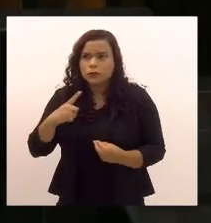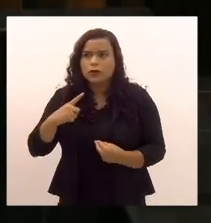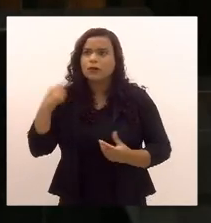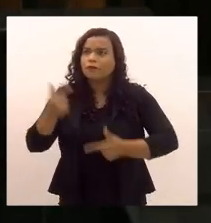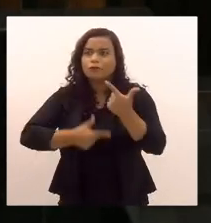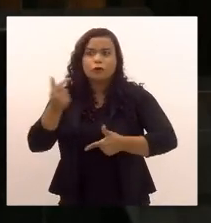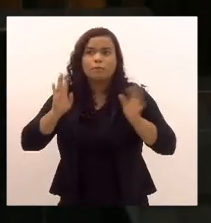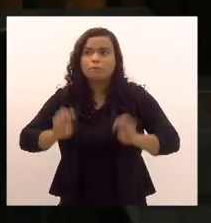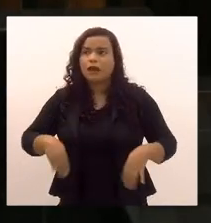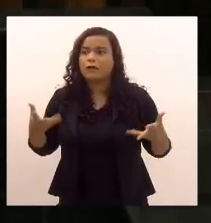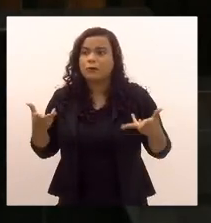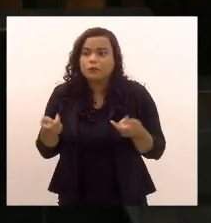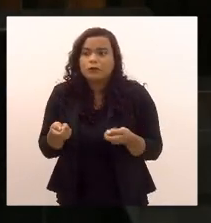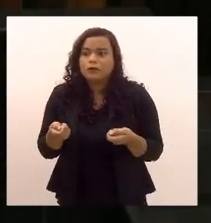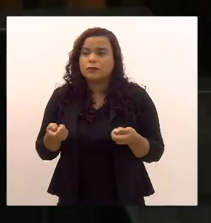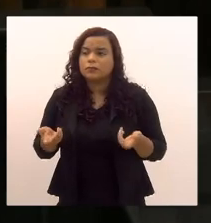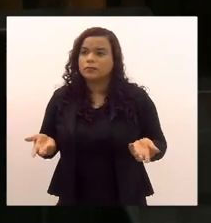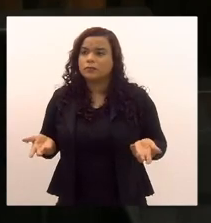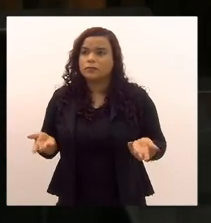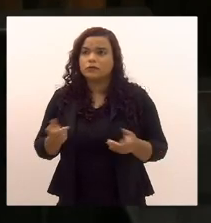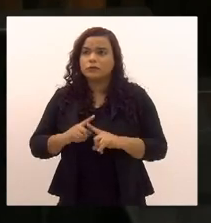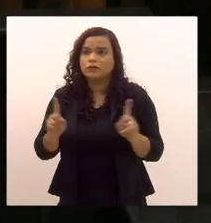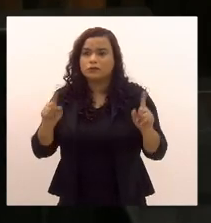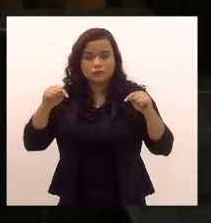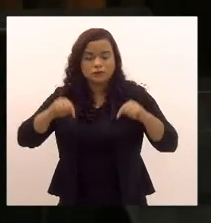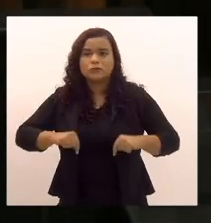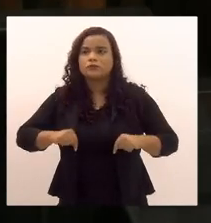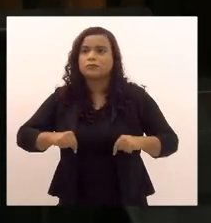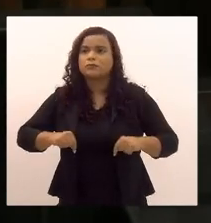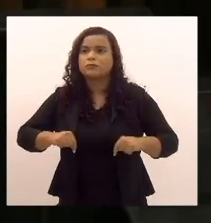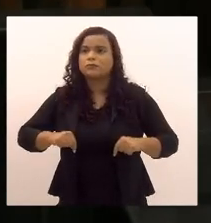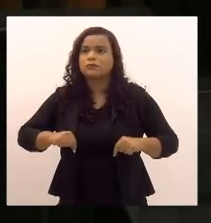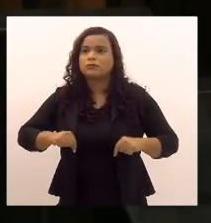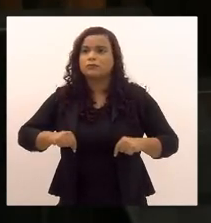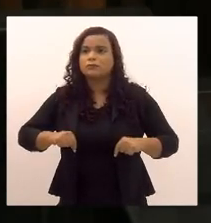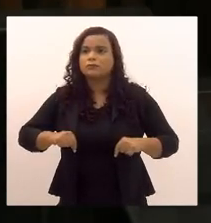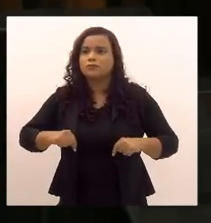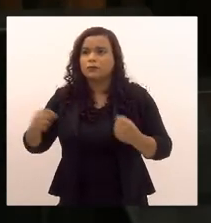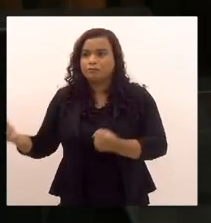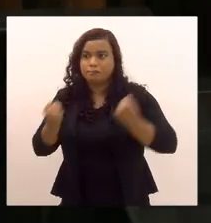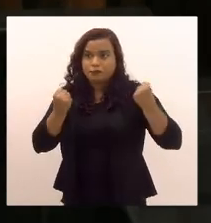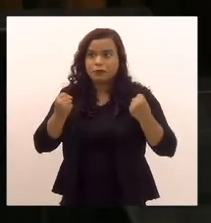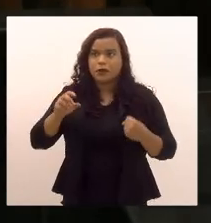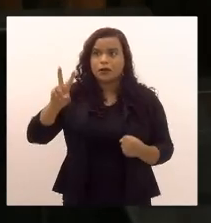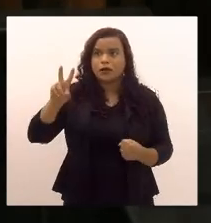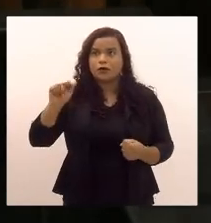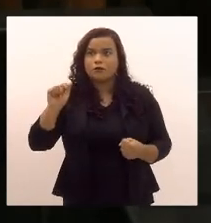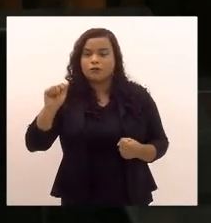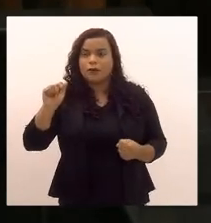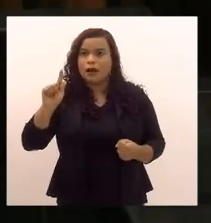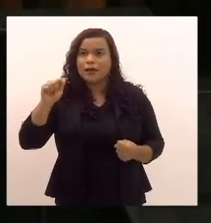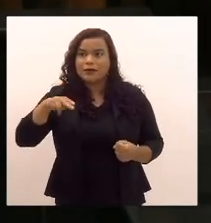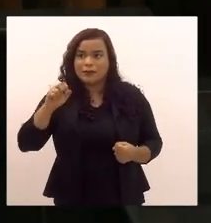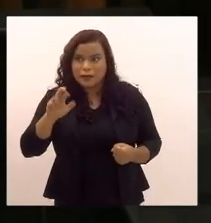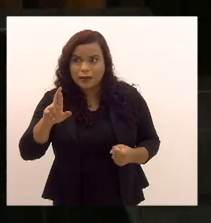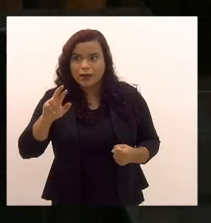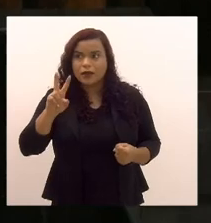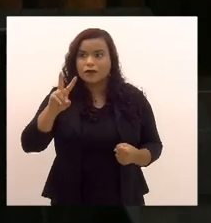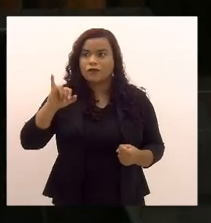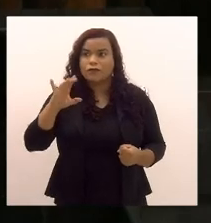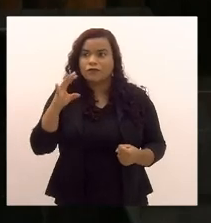funciona aquela Maravilha e mais o pó do poderoso Wagner victer